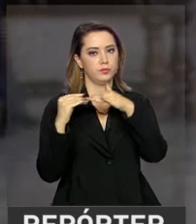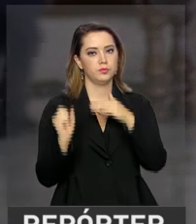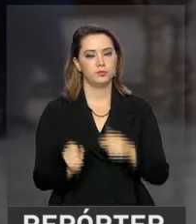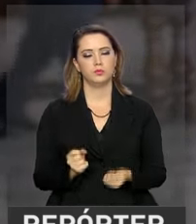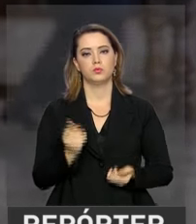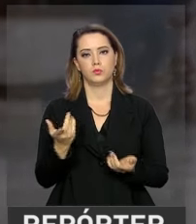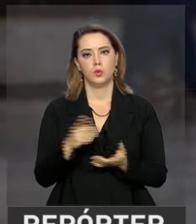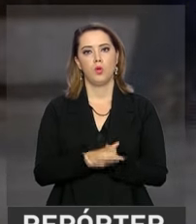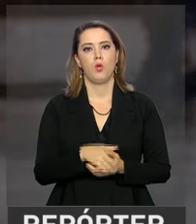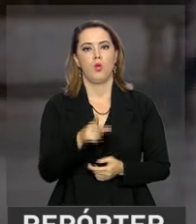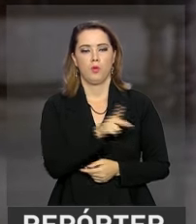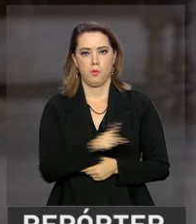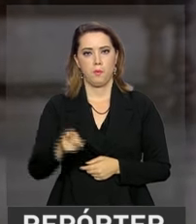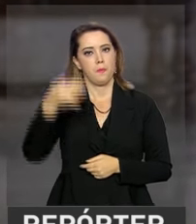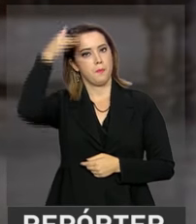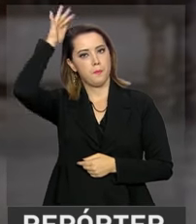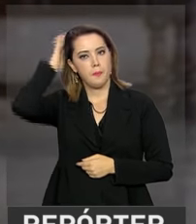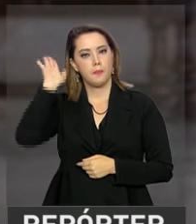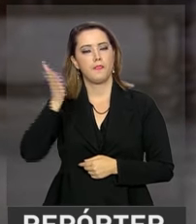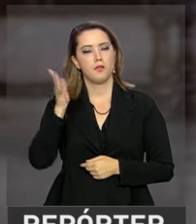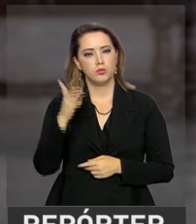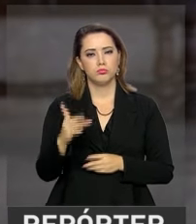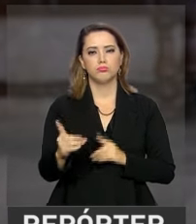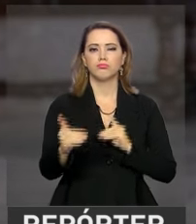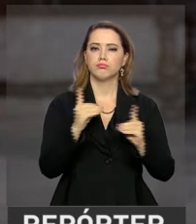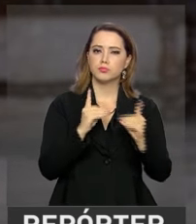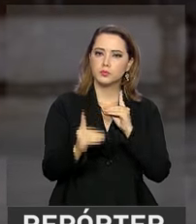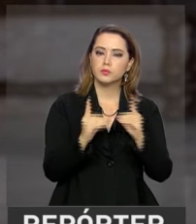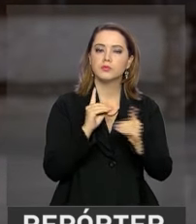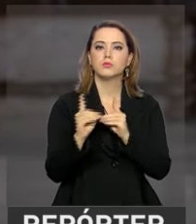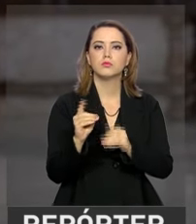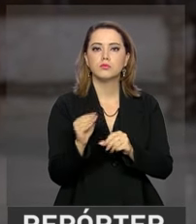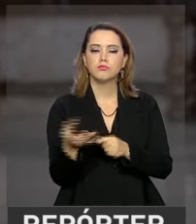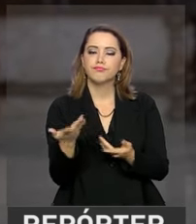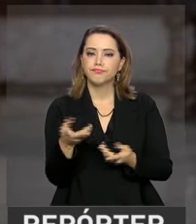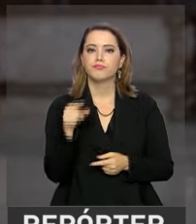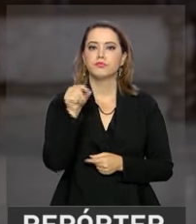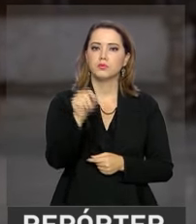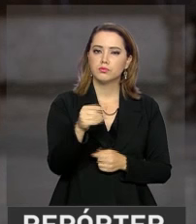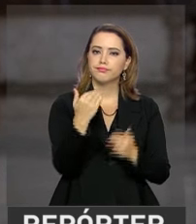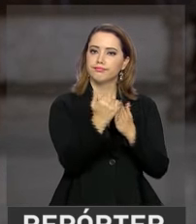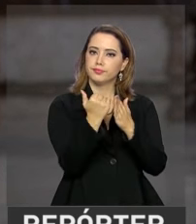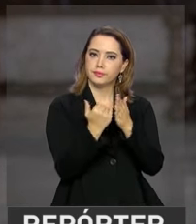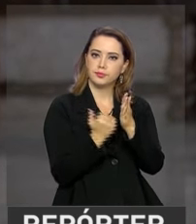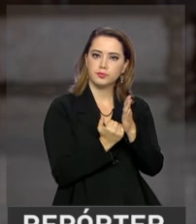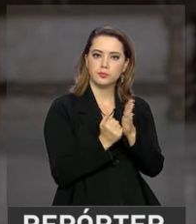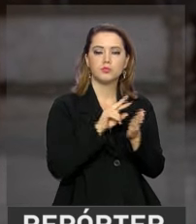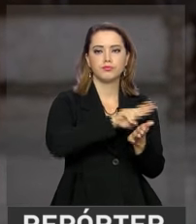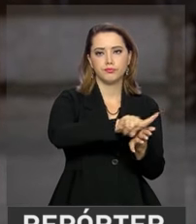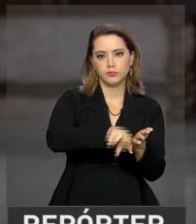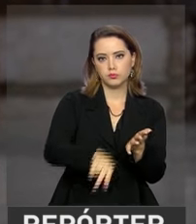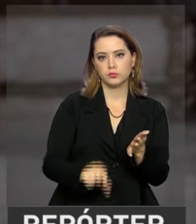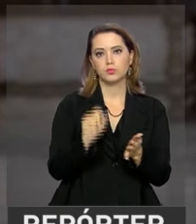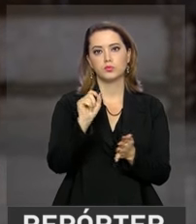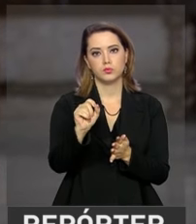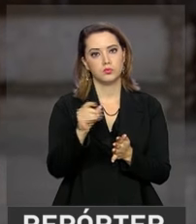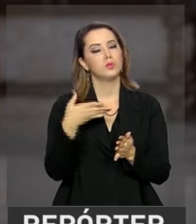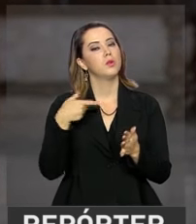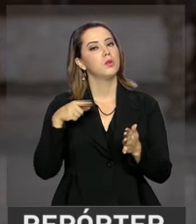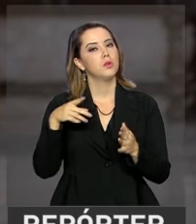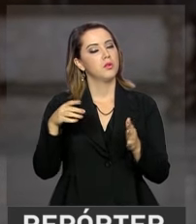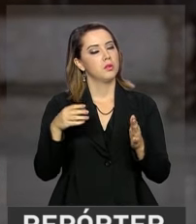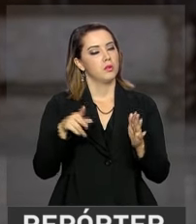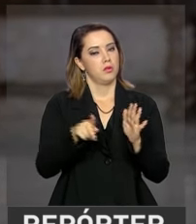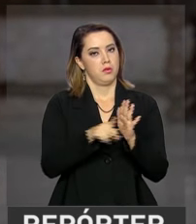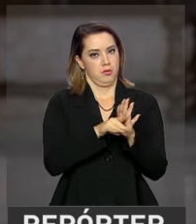mantido um diálogo com o congresso justamente para debater essa e outras medidas e para debater essa nova PEC